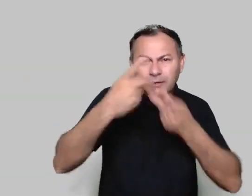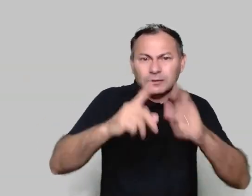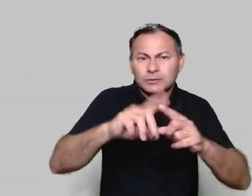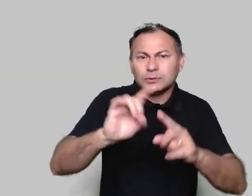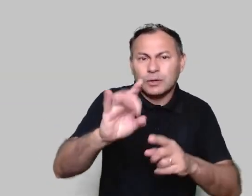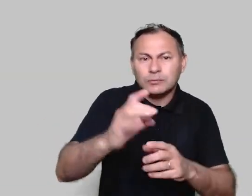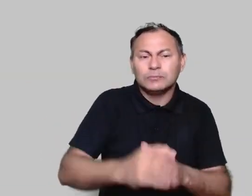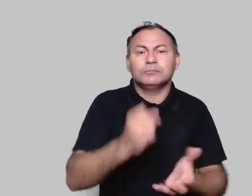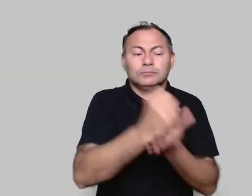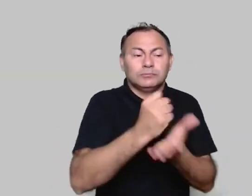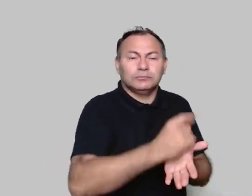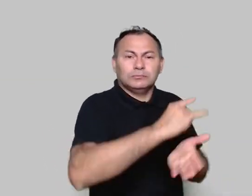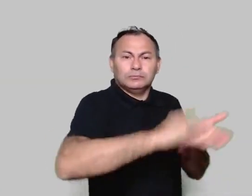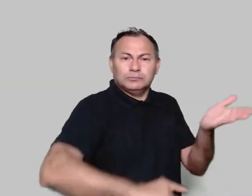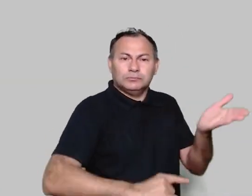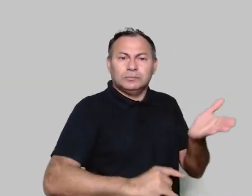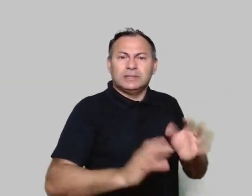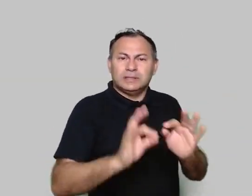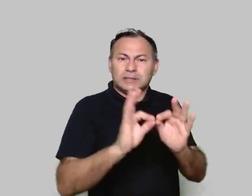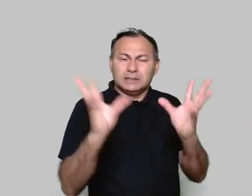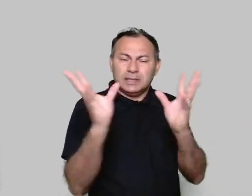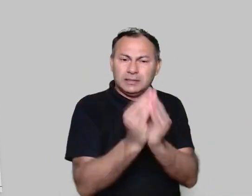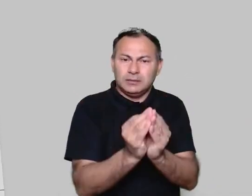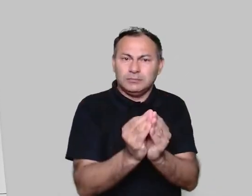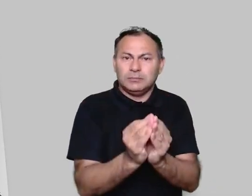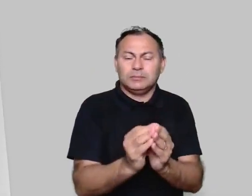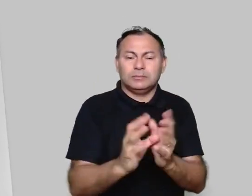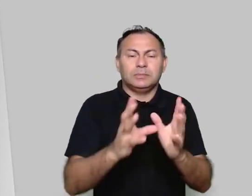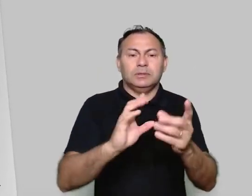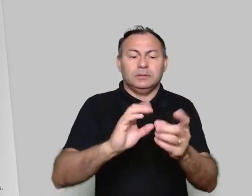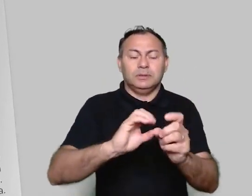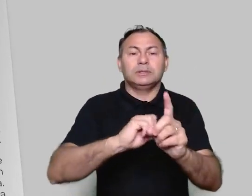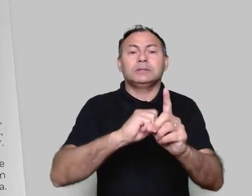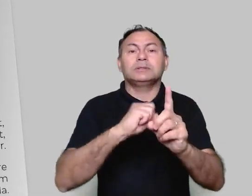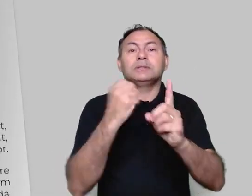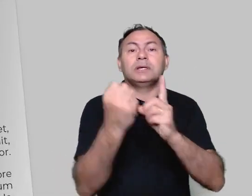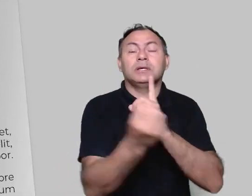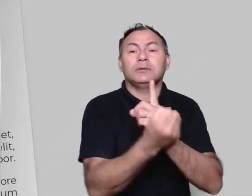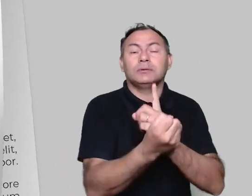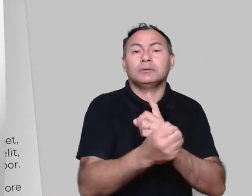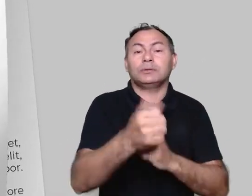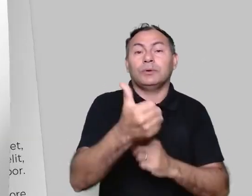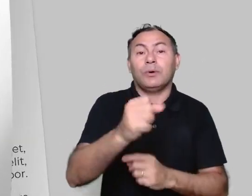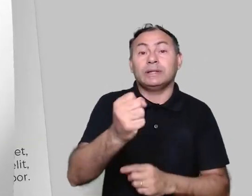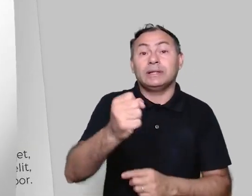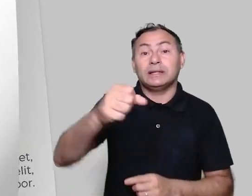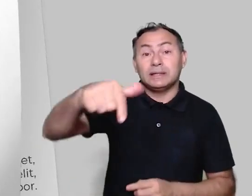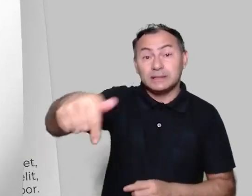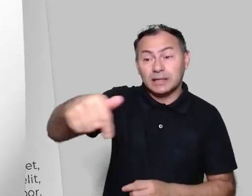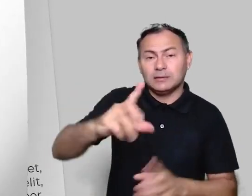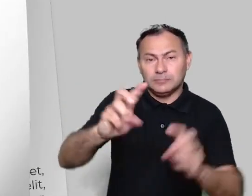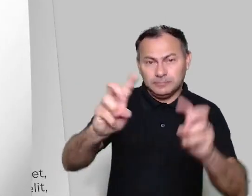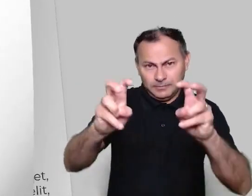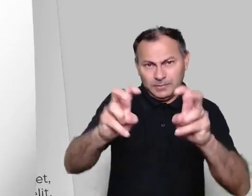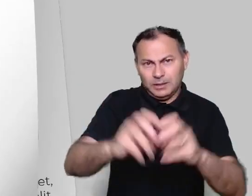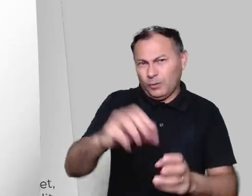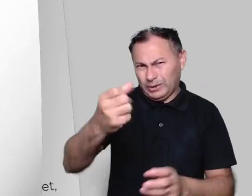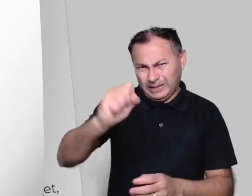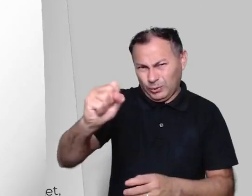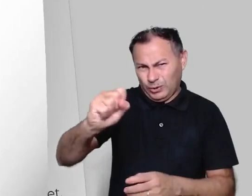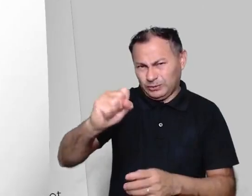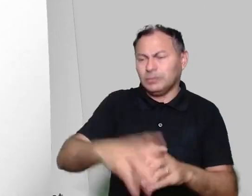Não se trata apenas de um documento síntese do Sínodo dos Bispos de 87, que teve como